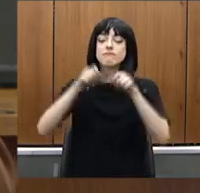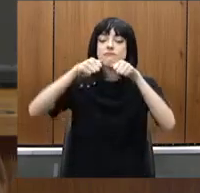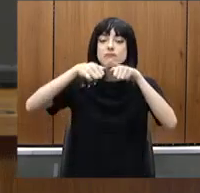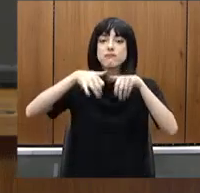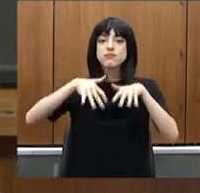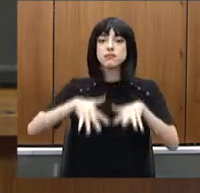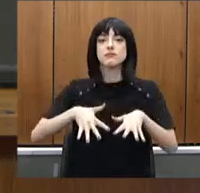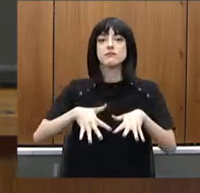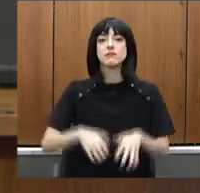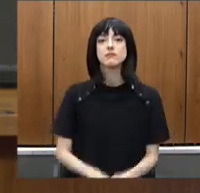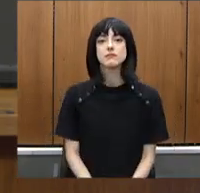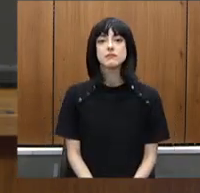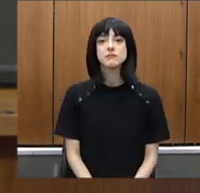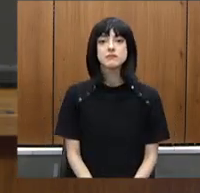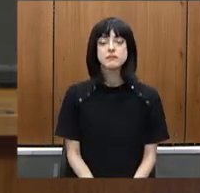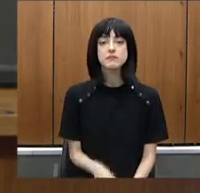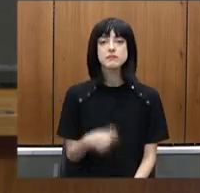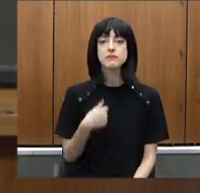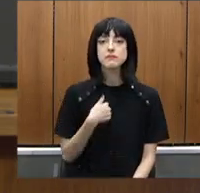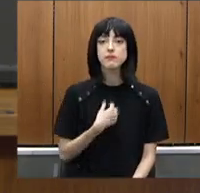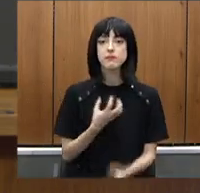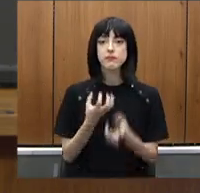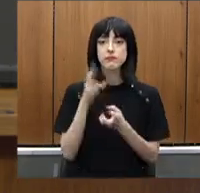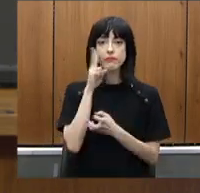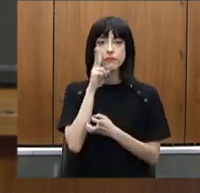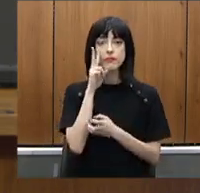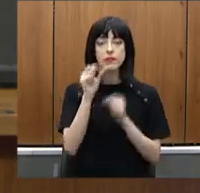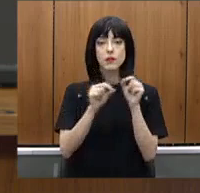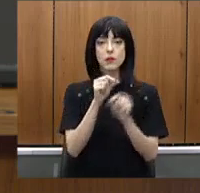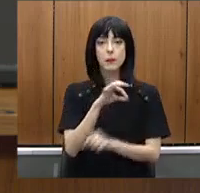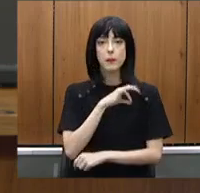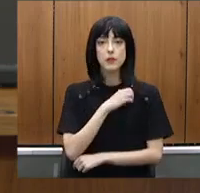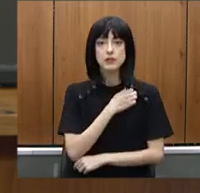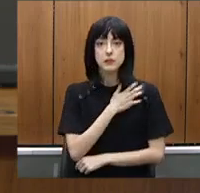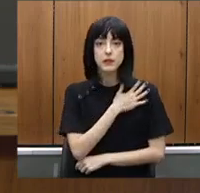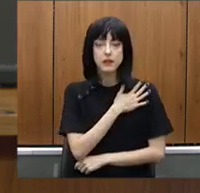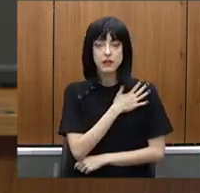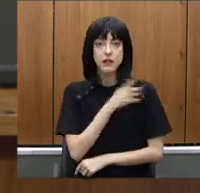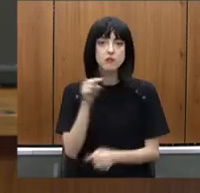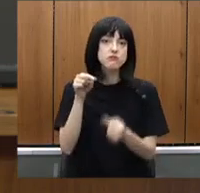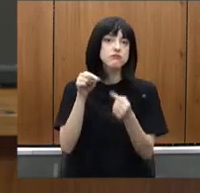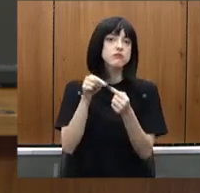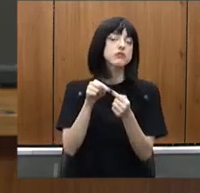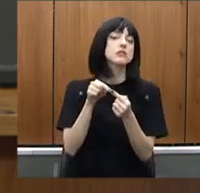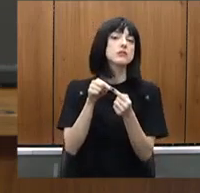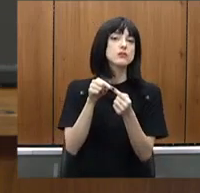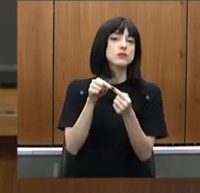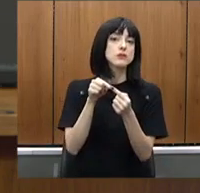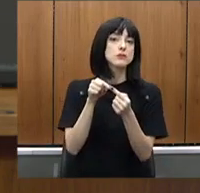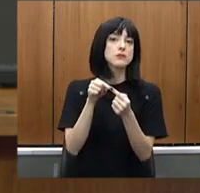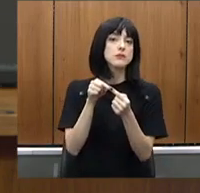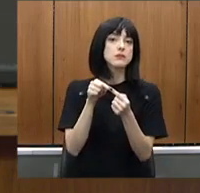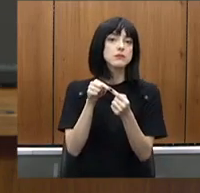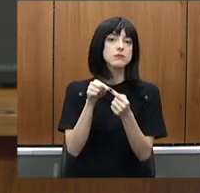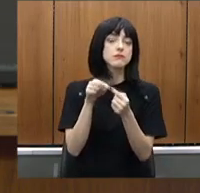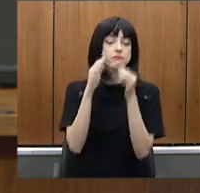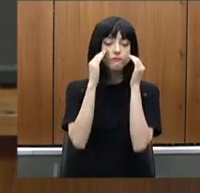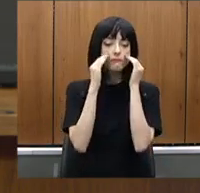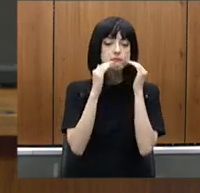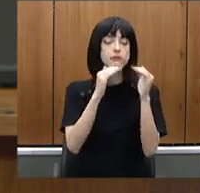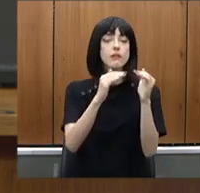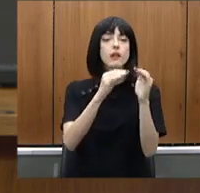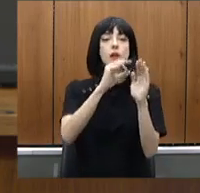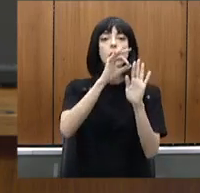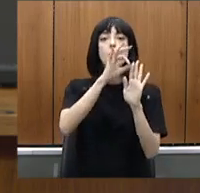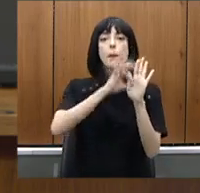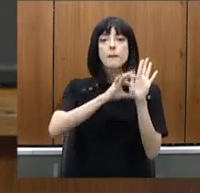a polícia militar a fim de atender né os pressupostos aí do plano Mineiro de desenvolvimento né de 2019